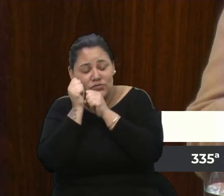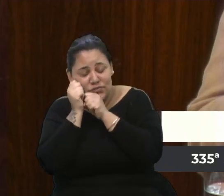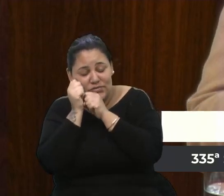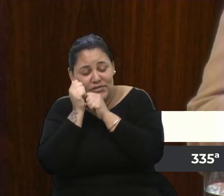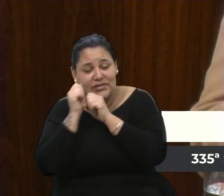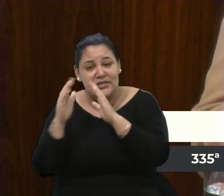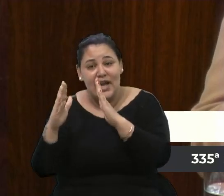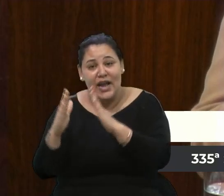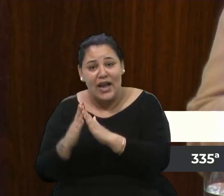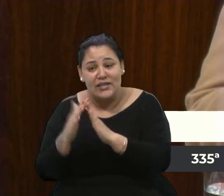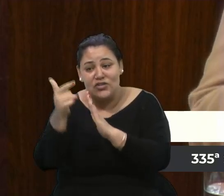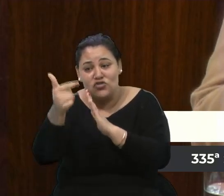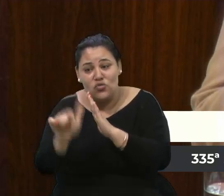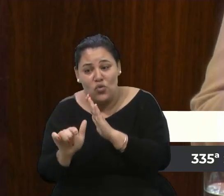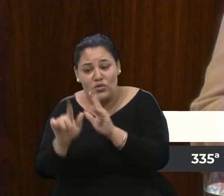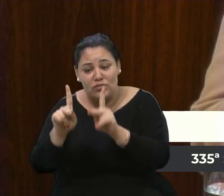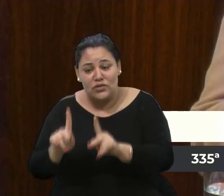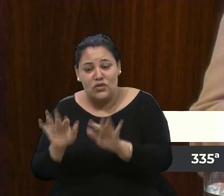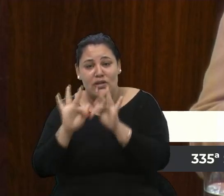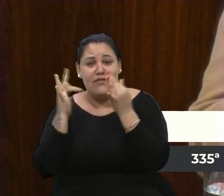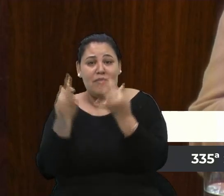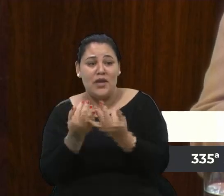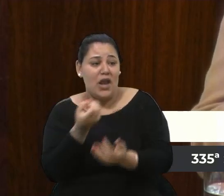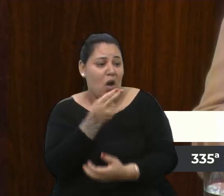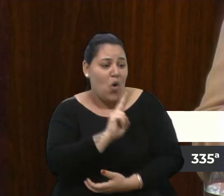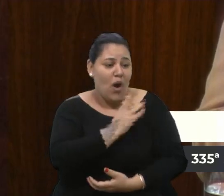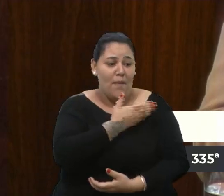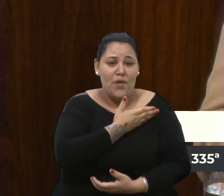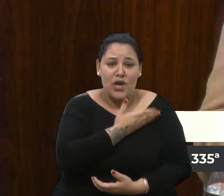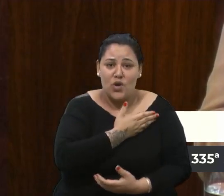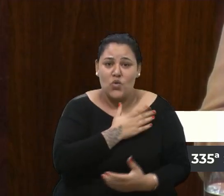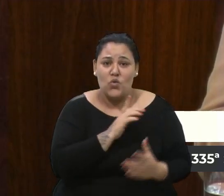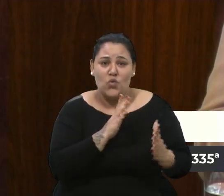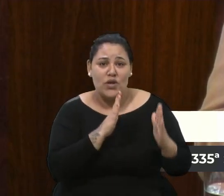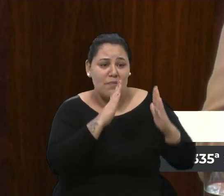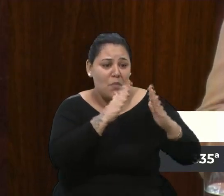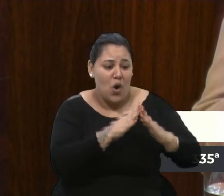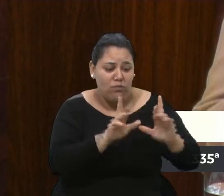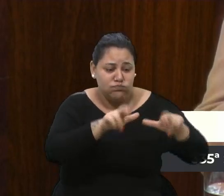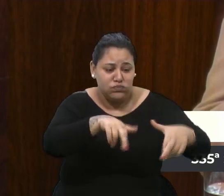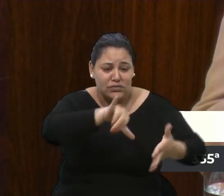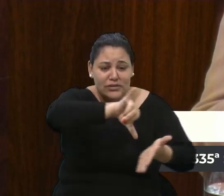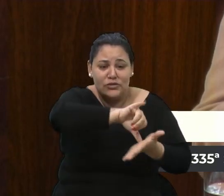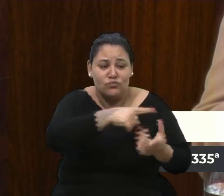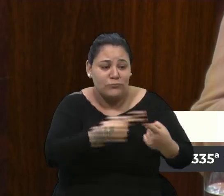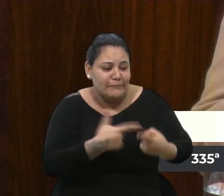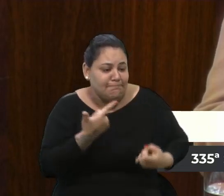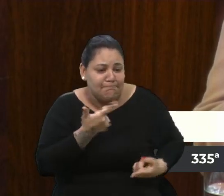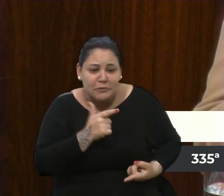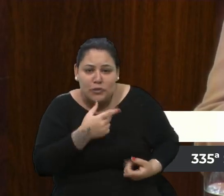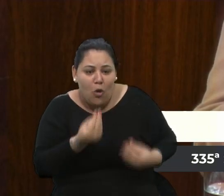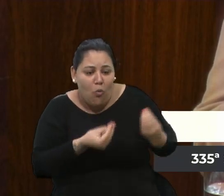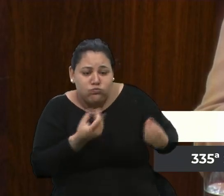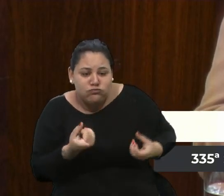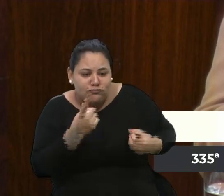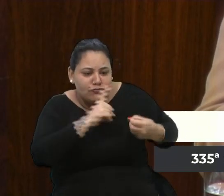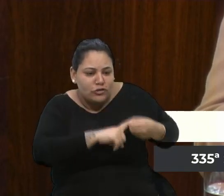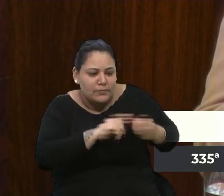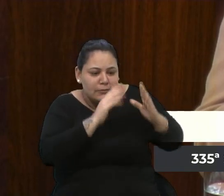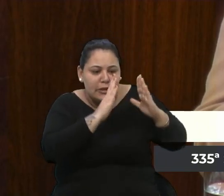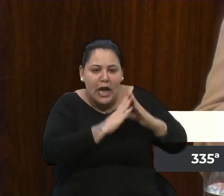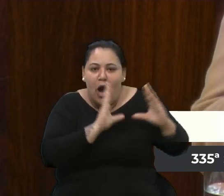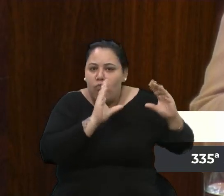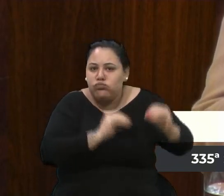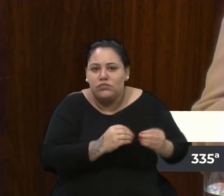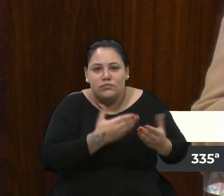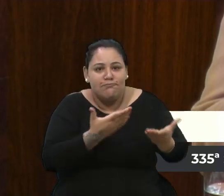de um familiar ou de um amigo que mora na região central por não conseguir retornar para sua